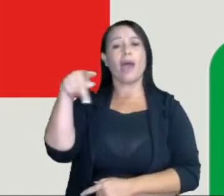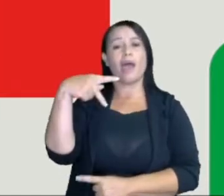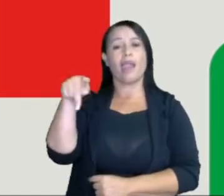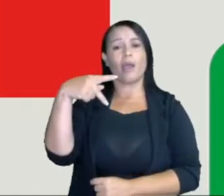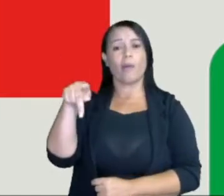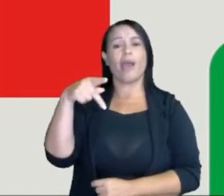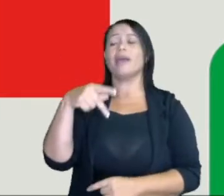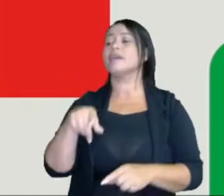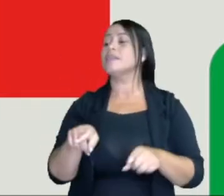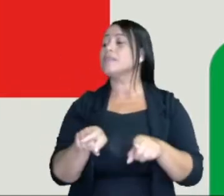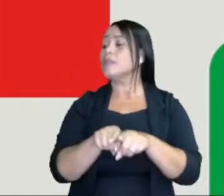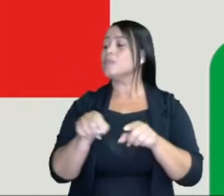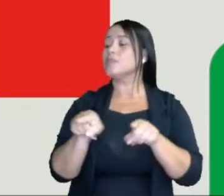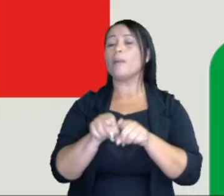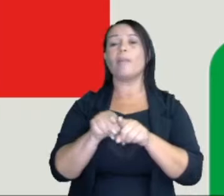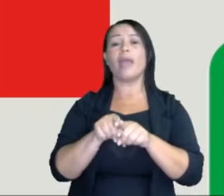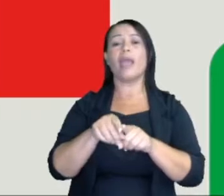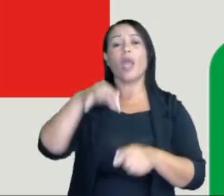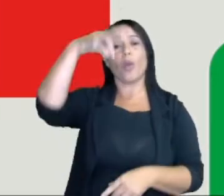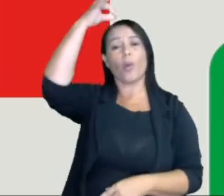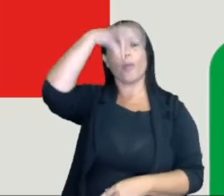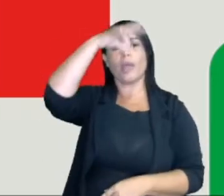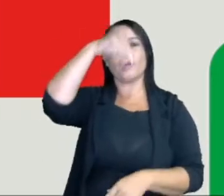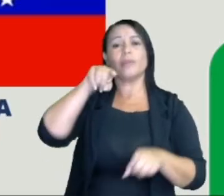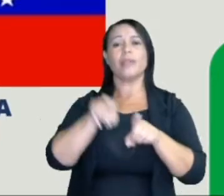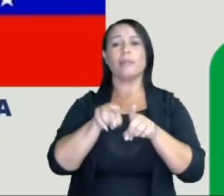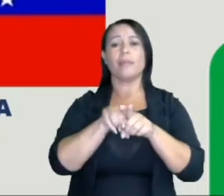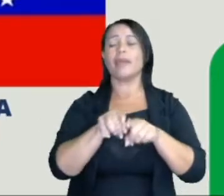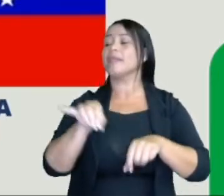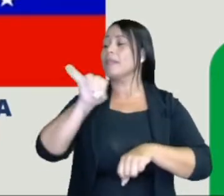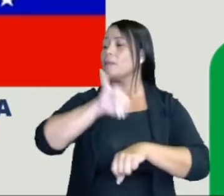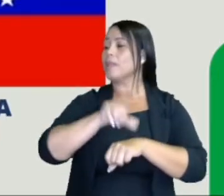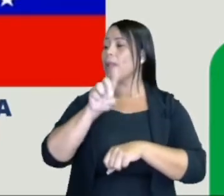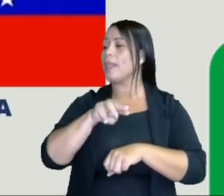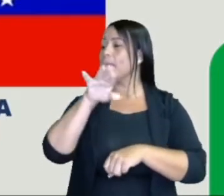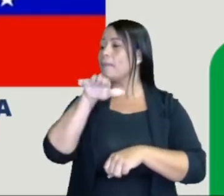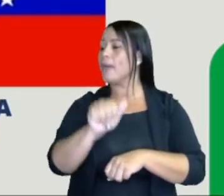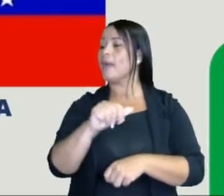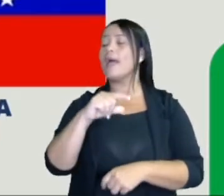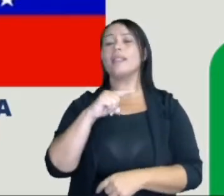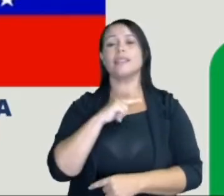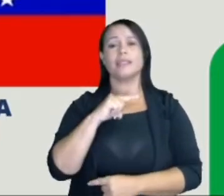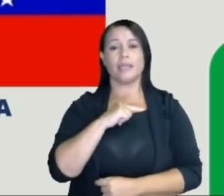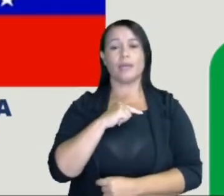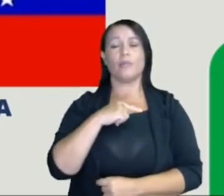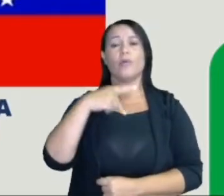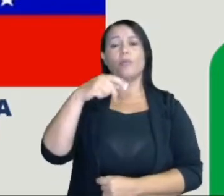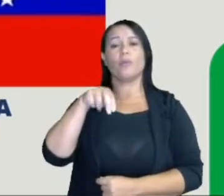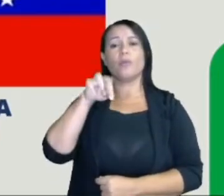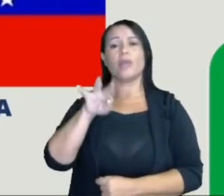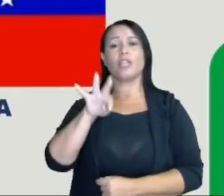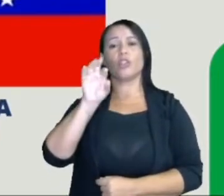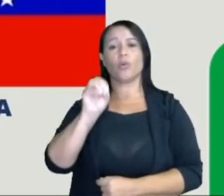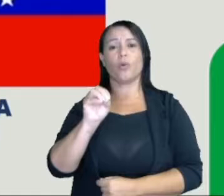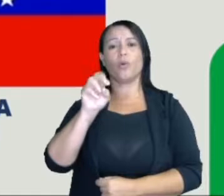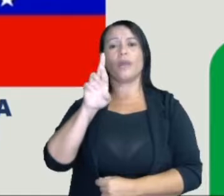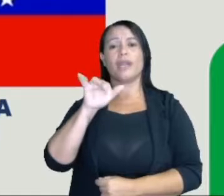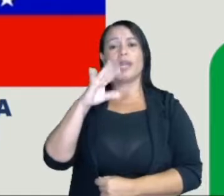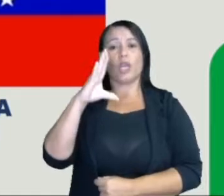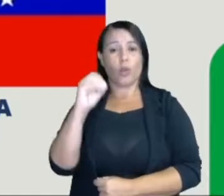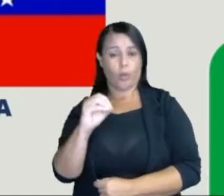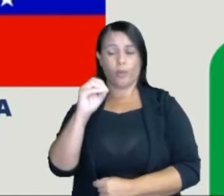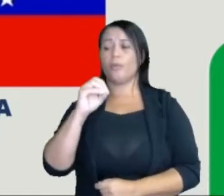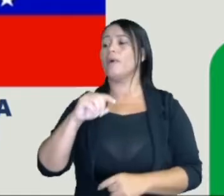é Asunción. Temos o Peru, que a capital é Lima. Puerto Rico, que a capital é San